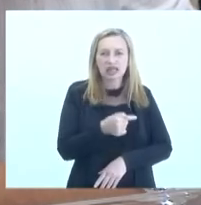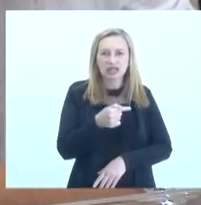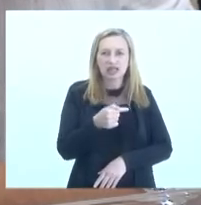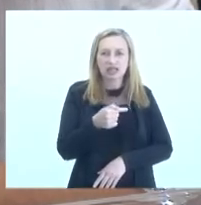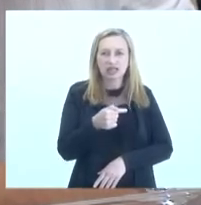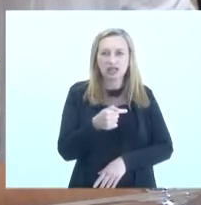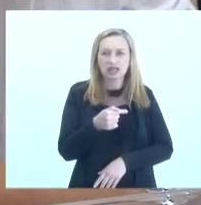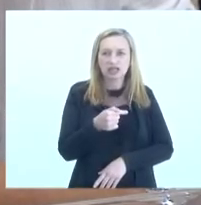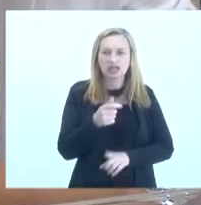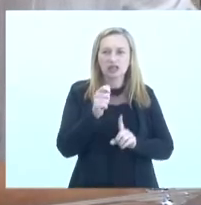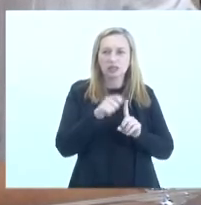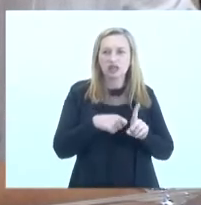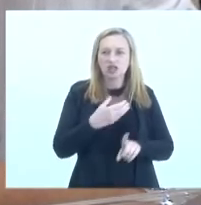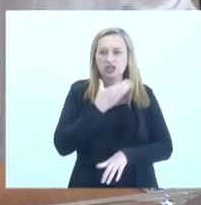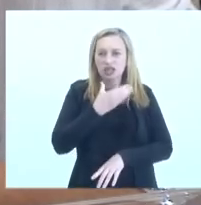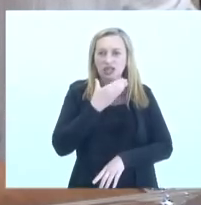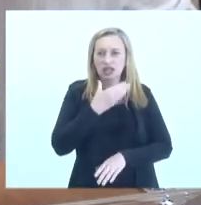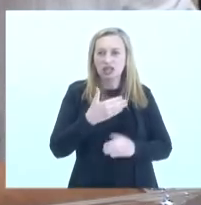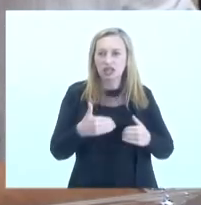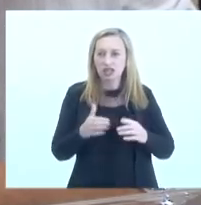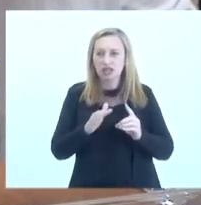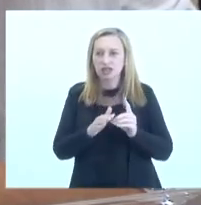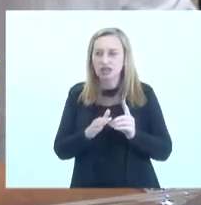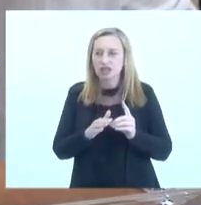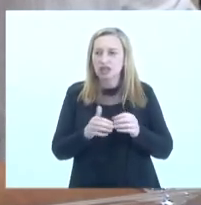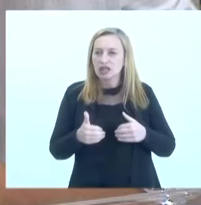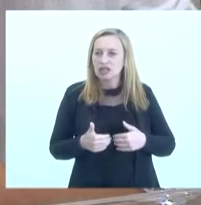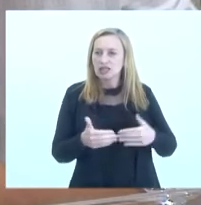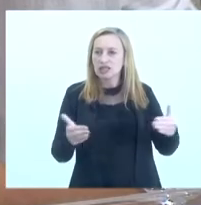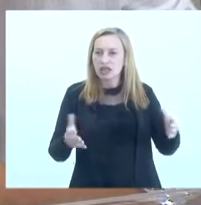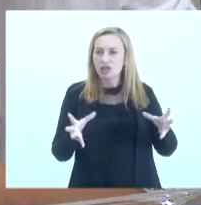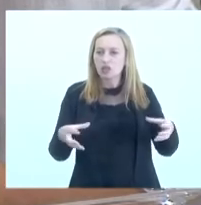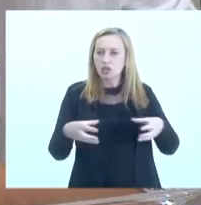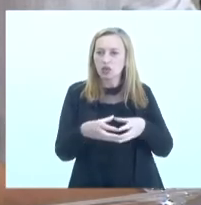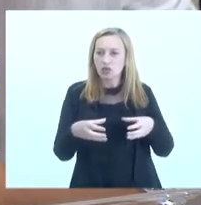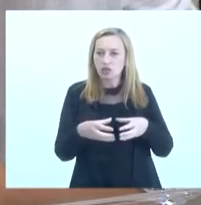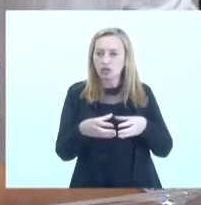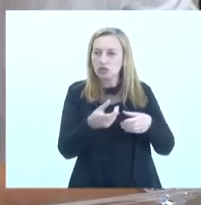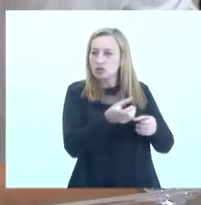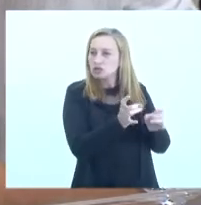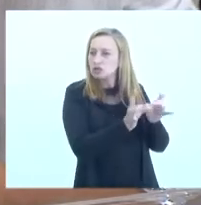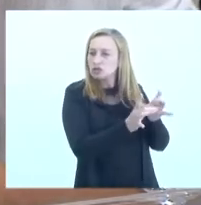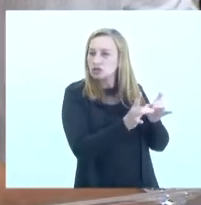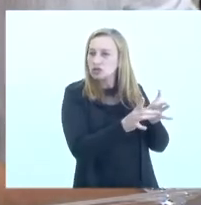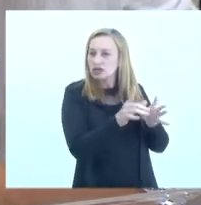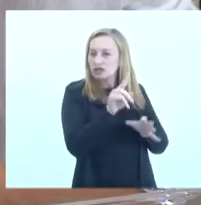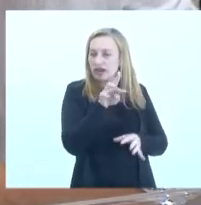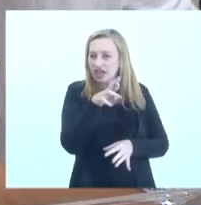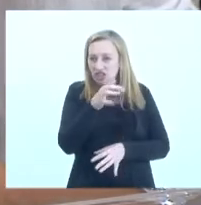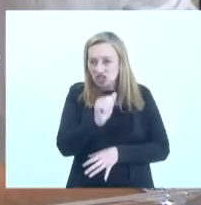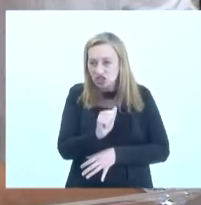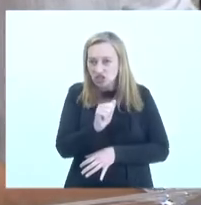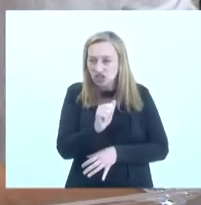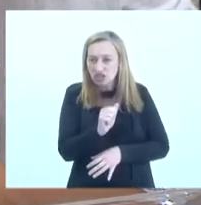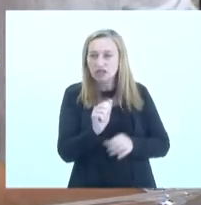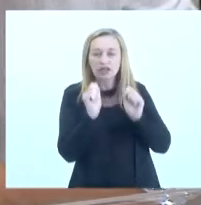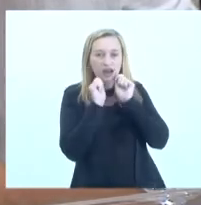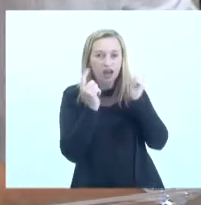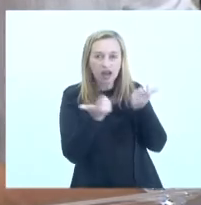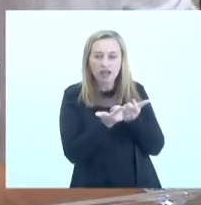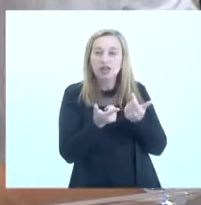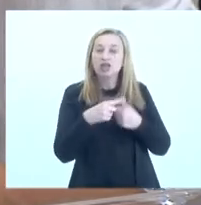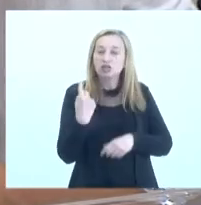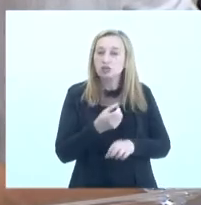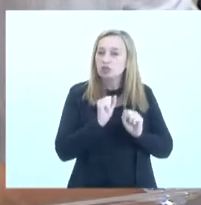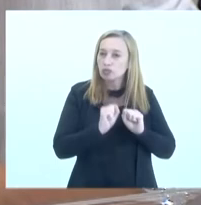7/12, nós vamos inaugurar a Comissão do Comércio Varejista na Alerj, para que a